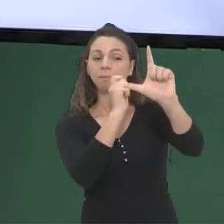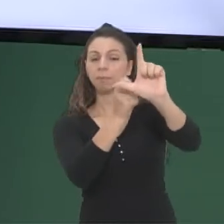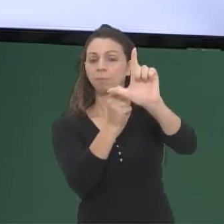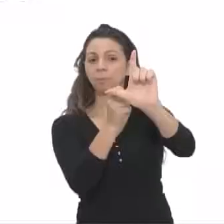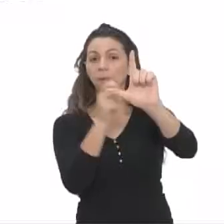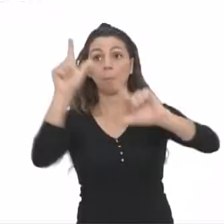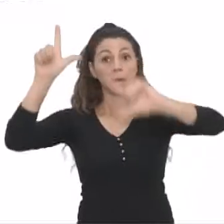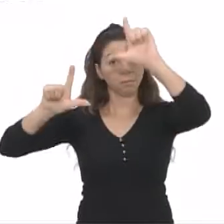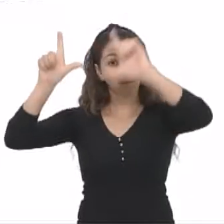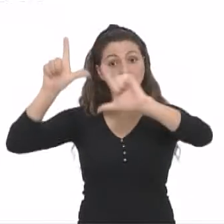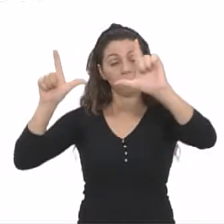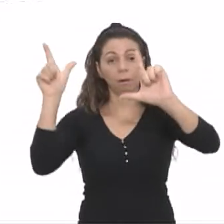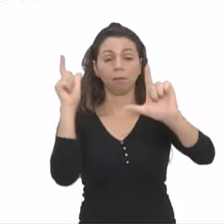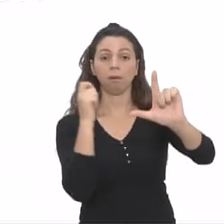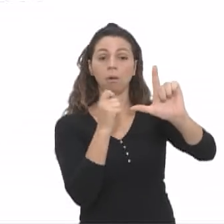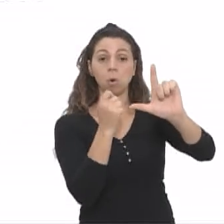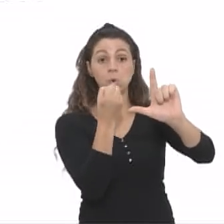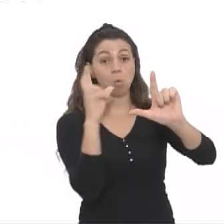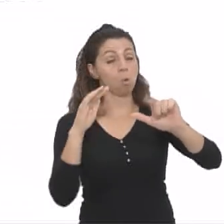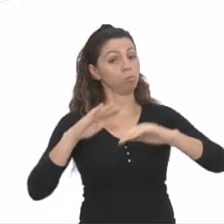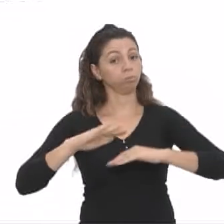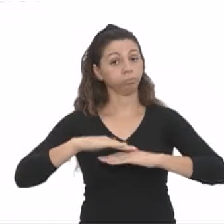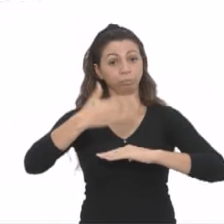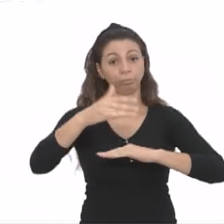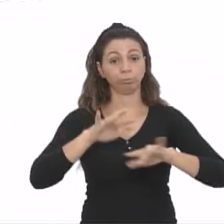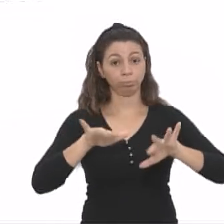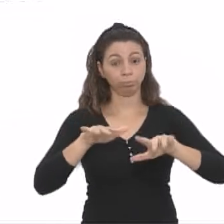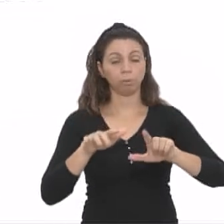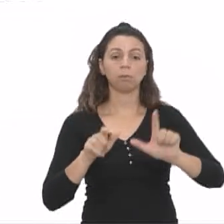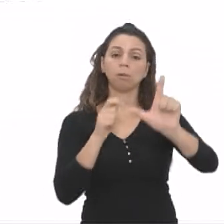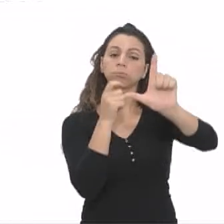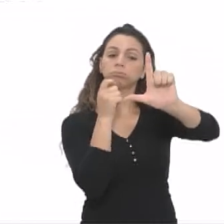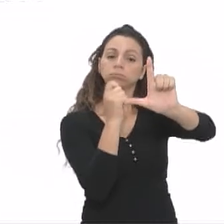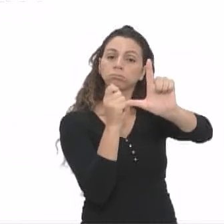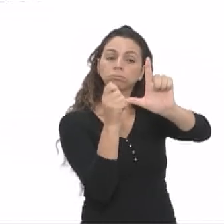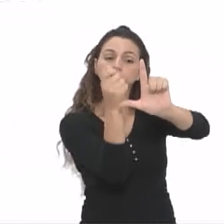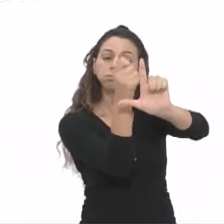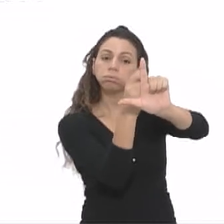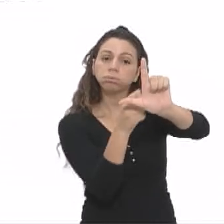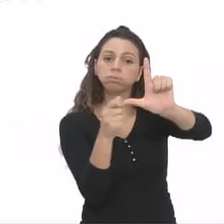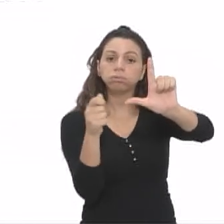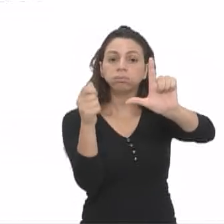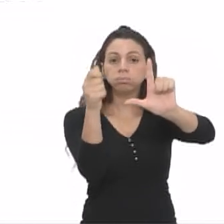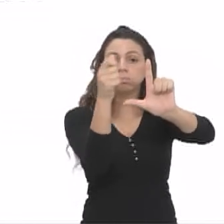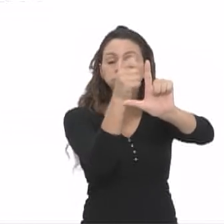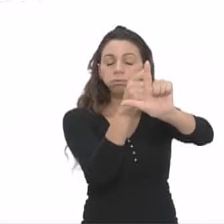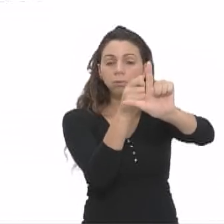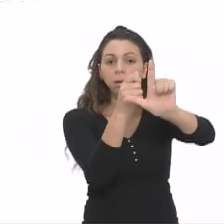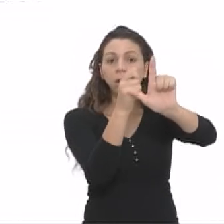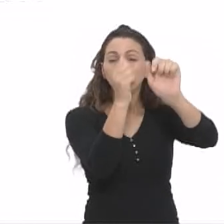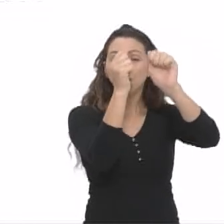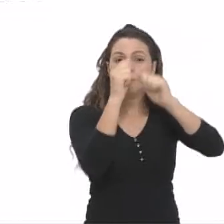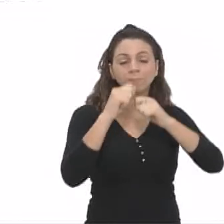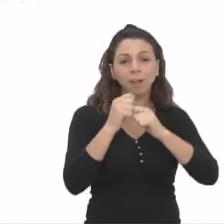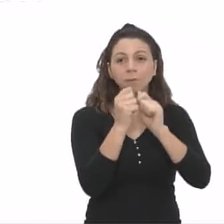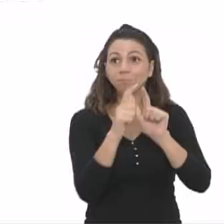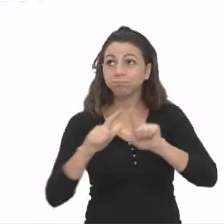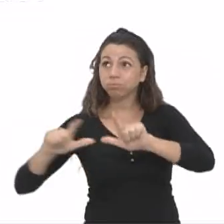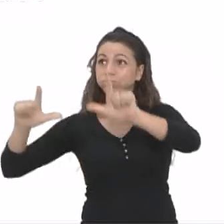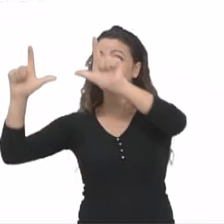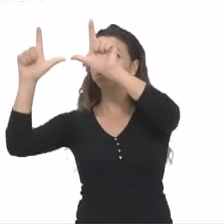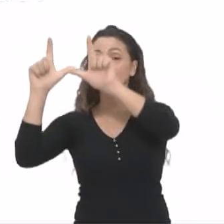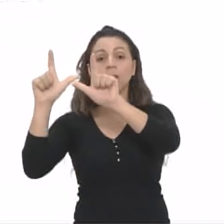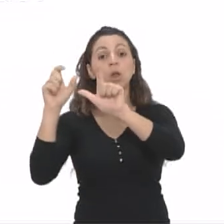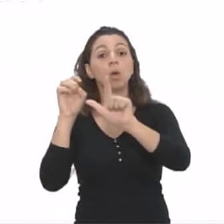televisão ou para a tela do teu computador. Ele vai direcionar para uma reportagem que só tem ditados